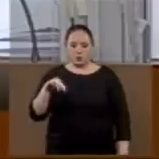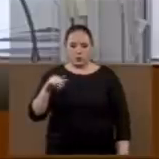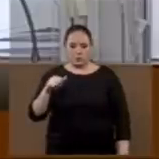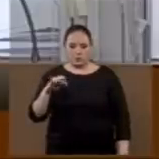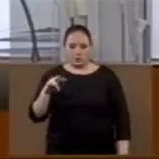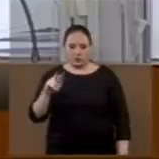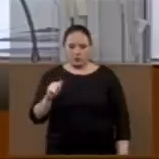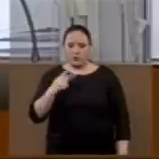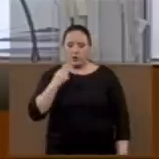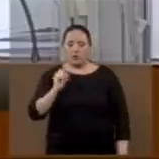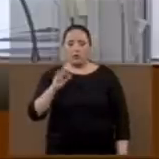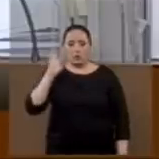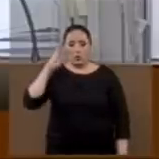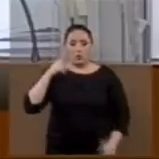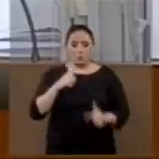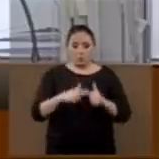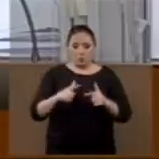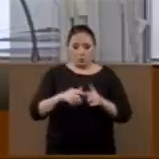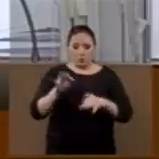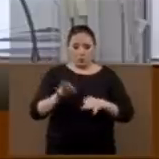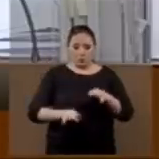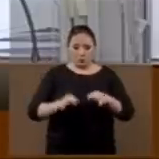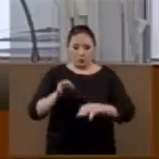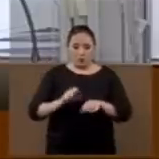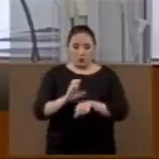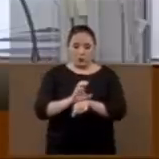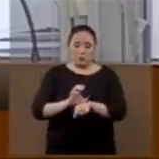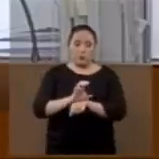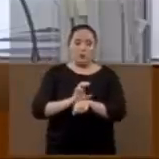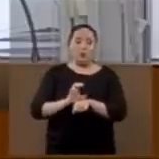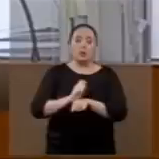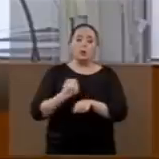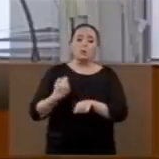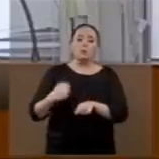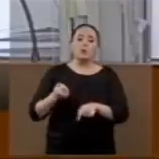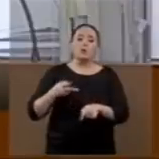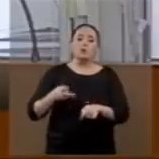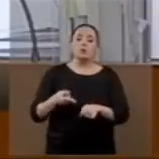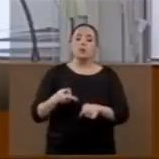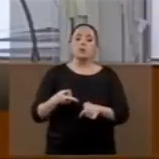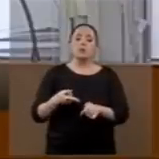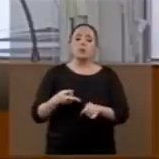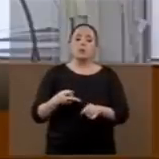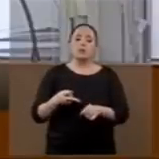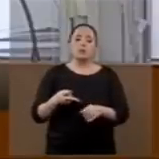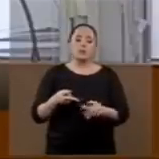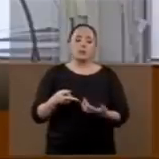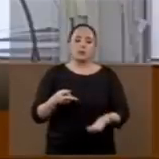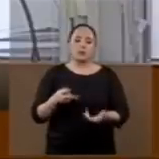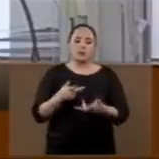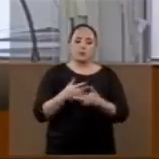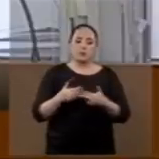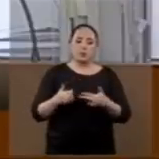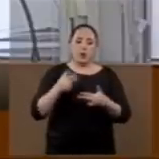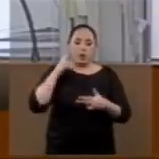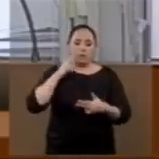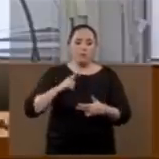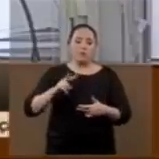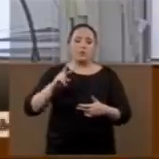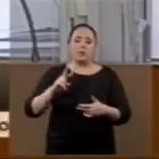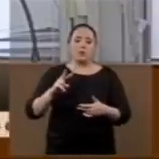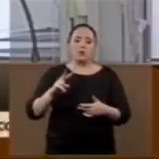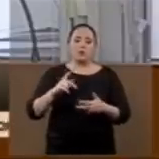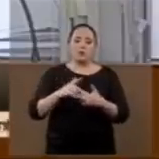dos problemas jurídicos constitucionais deve dar-se prevalência aos pontos de vista que, tendo em conta